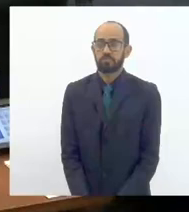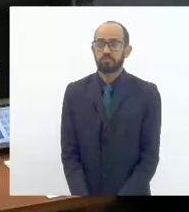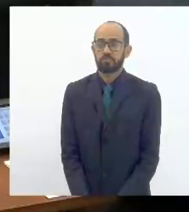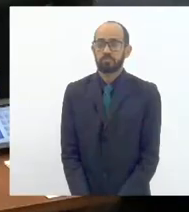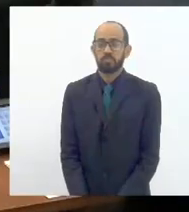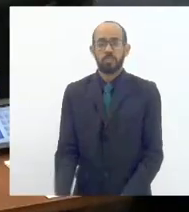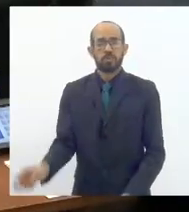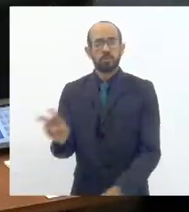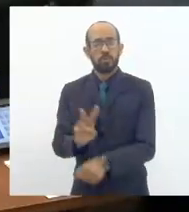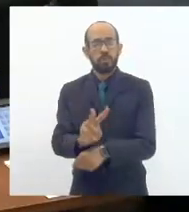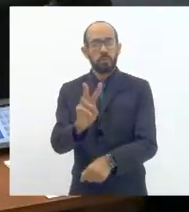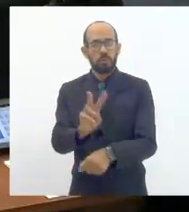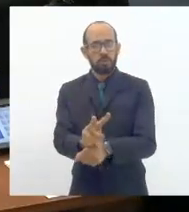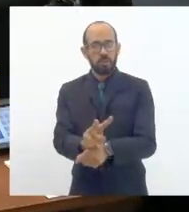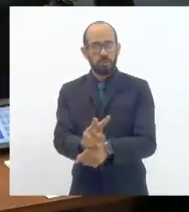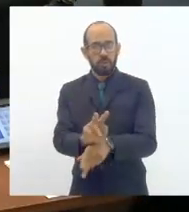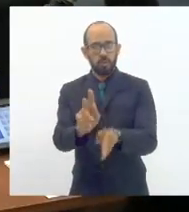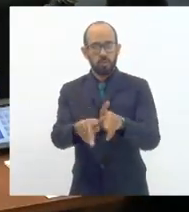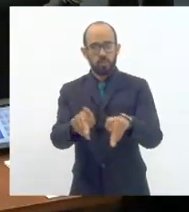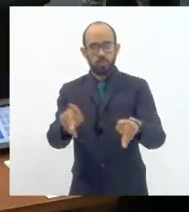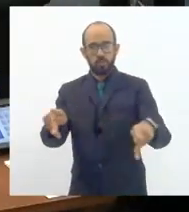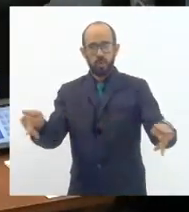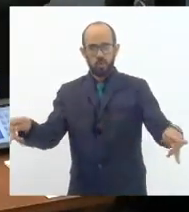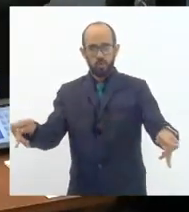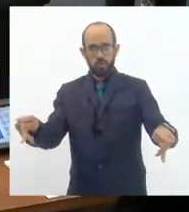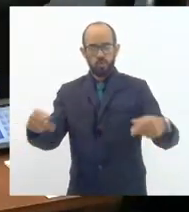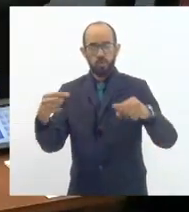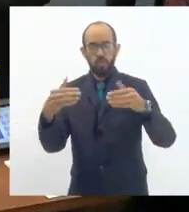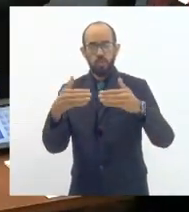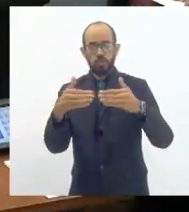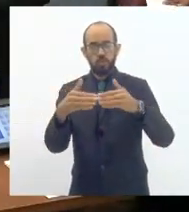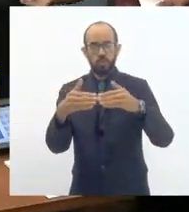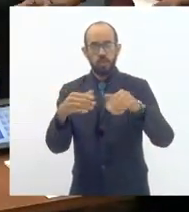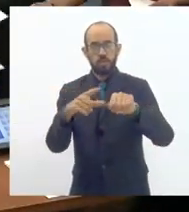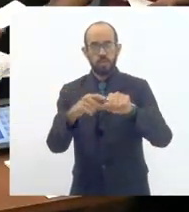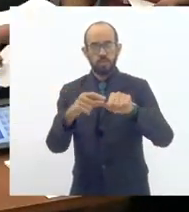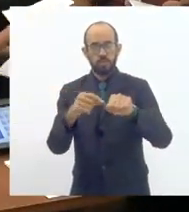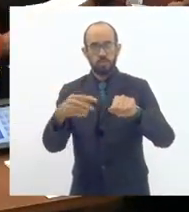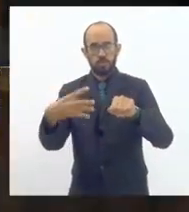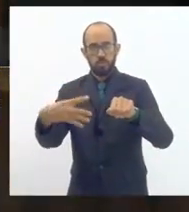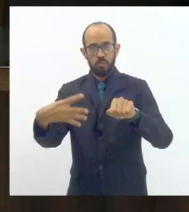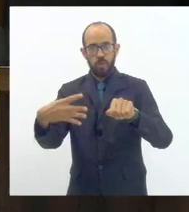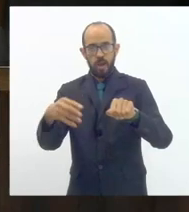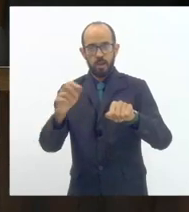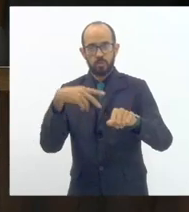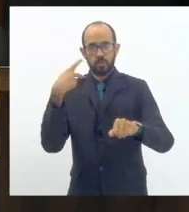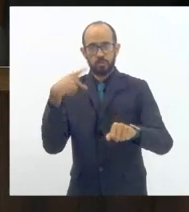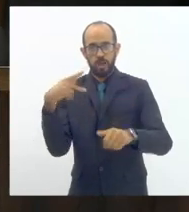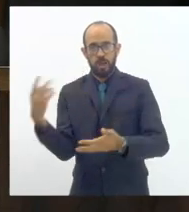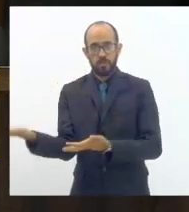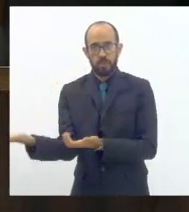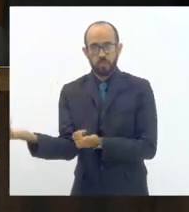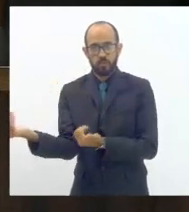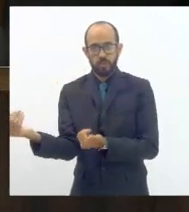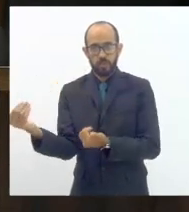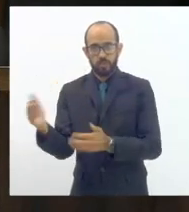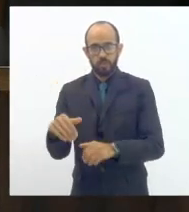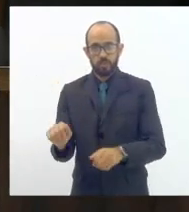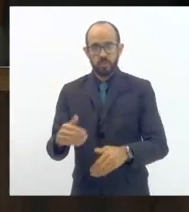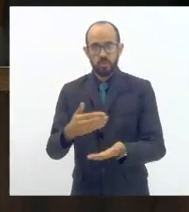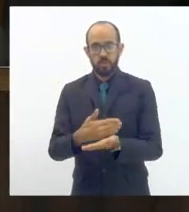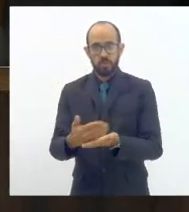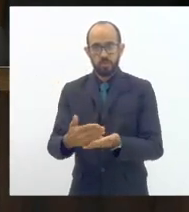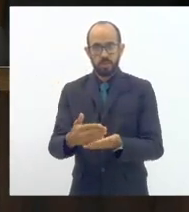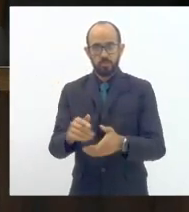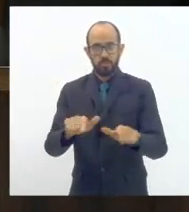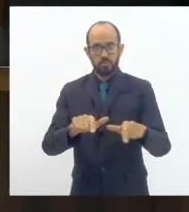Sob a proteção do povo e de acordo com o artigo 4º do Regimento Interno do Parlamento Juvenil, iniciamos os